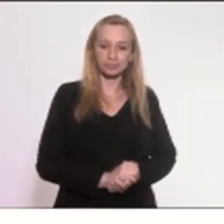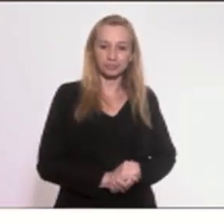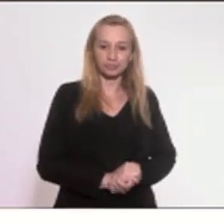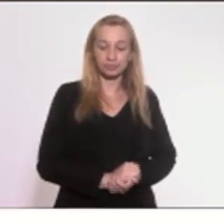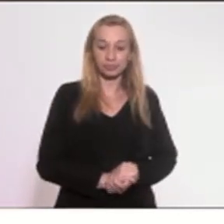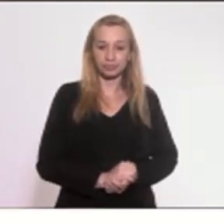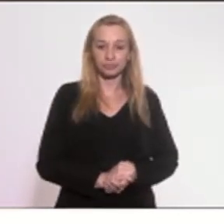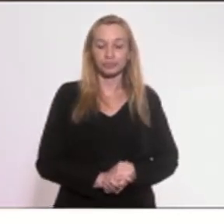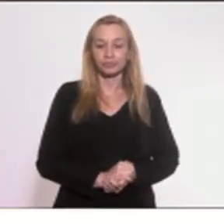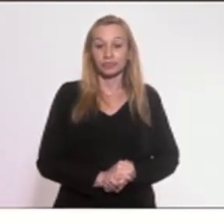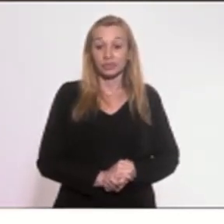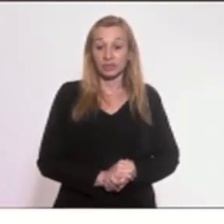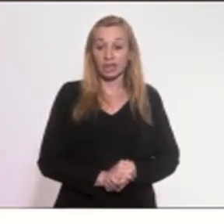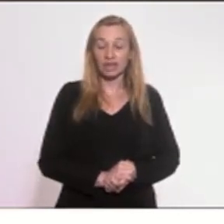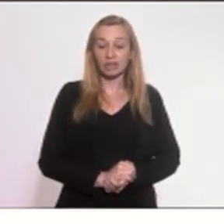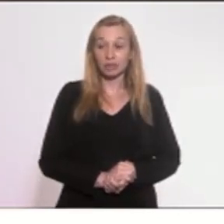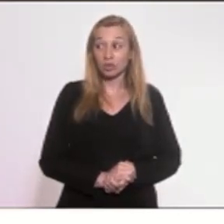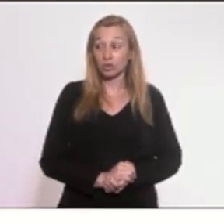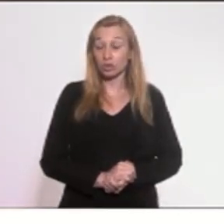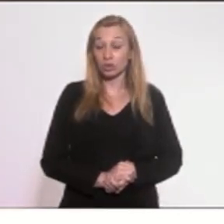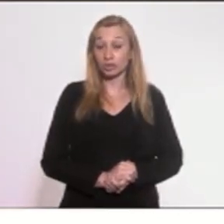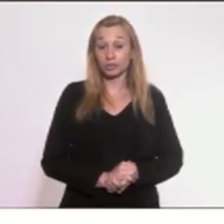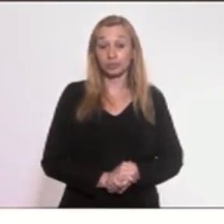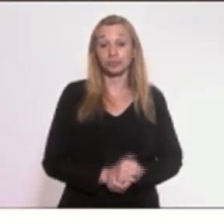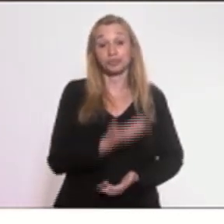O governo federal